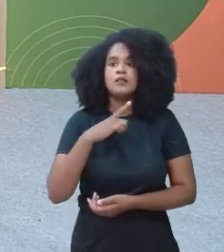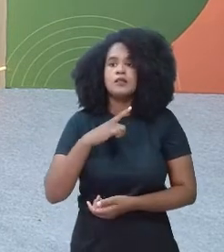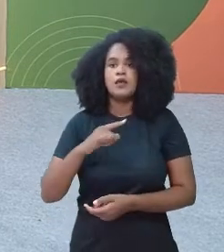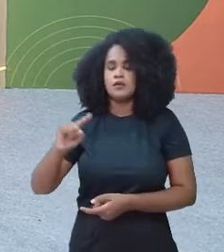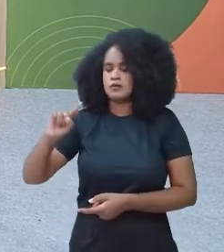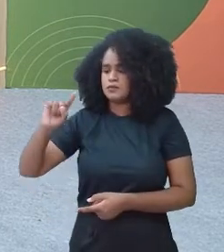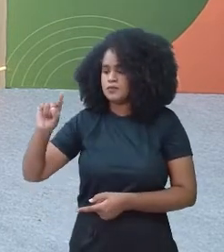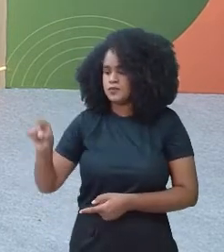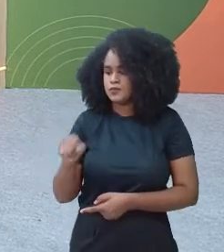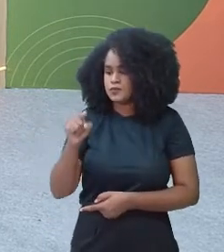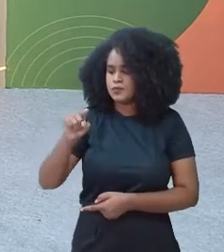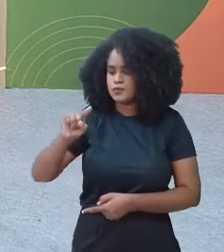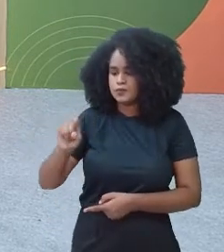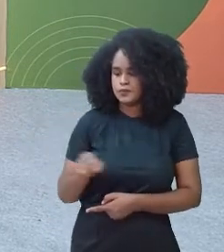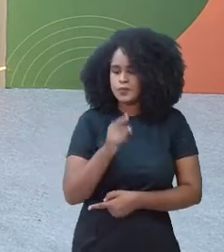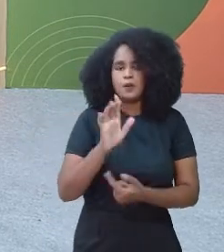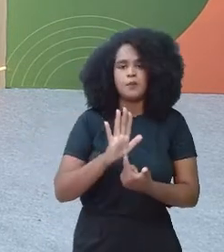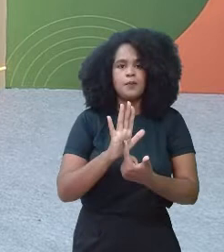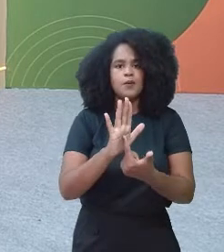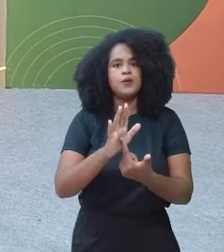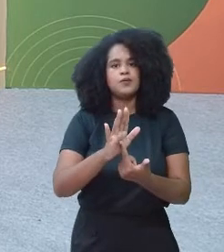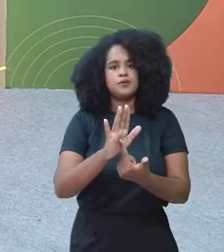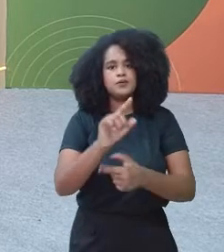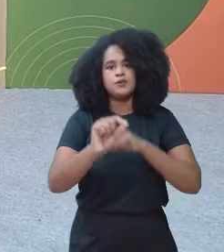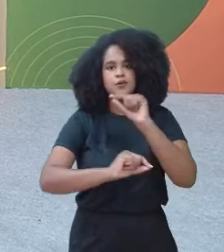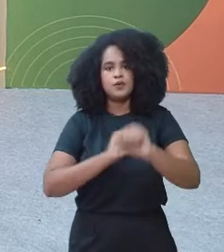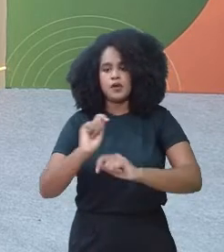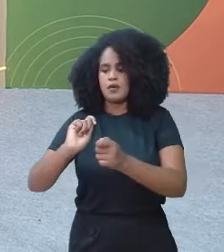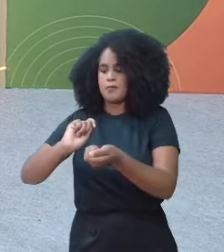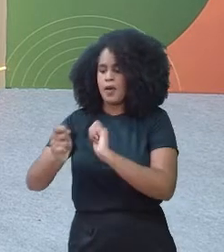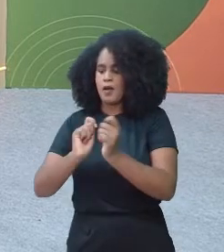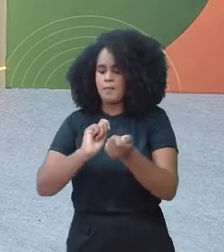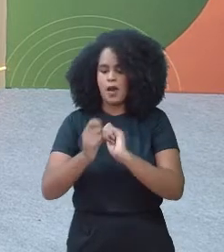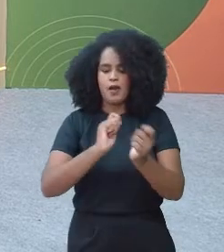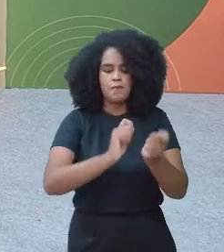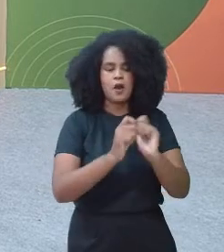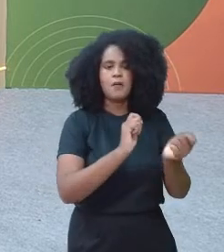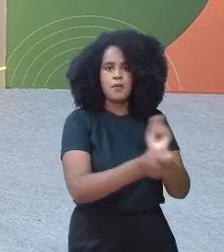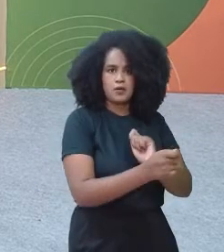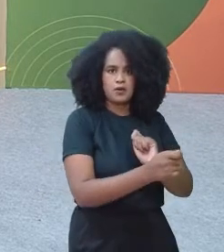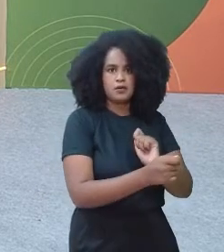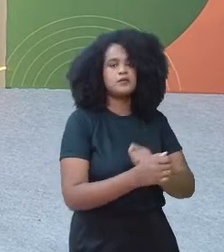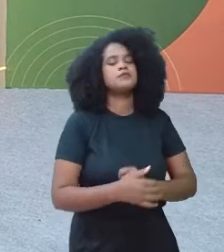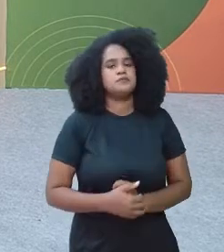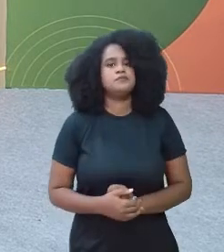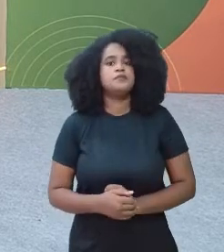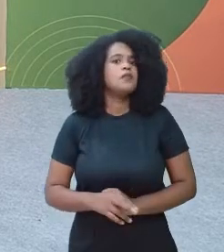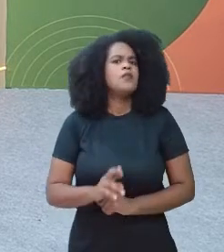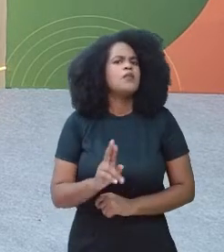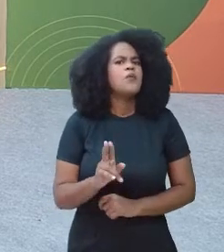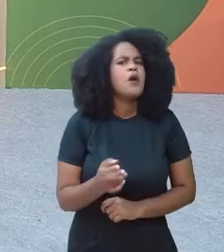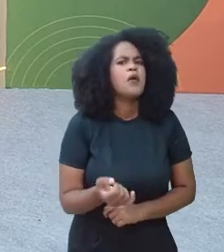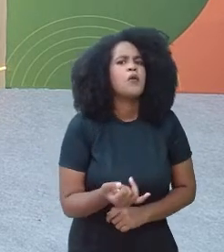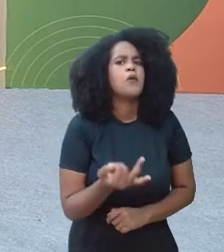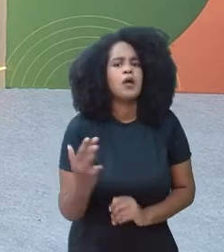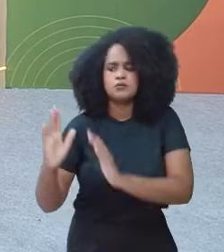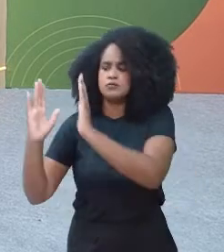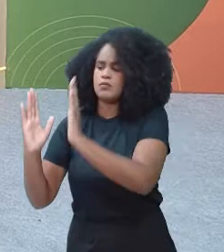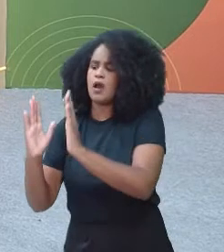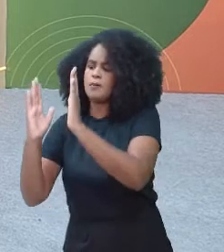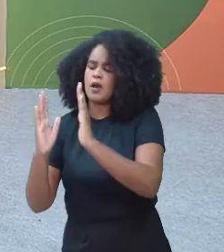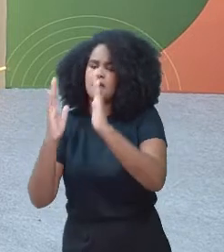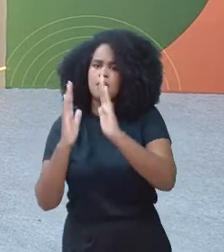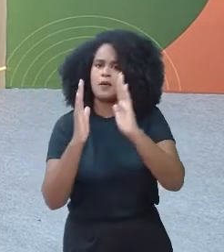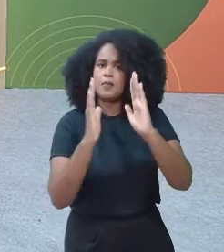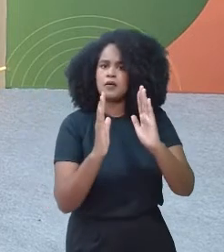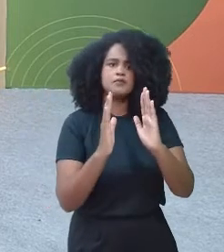unidade para outra, para que você perceba essa movimentação sendo contada. Não é a quantidade de casas que a gente vai se movimentar